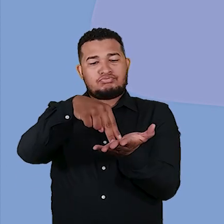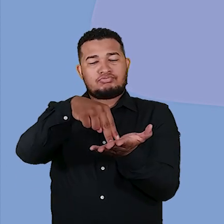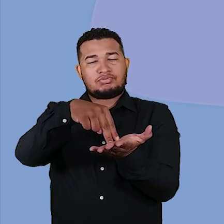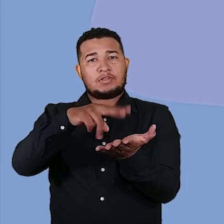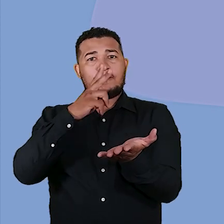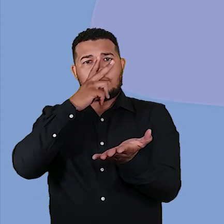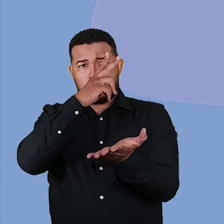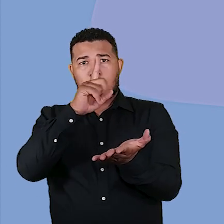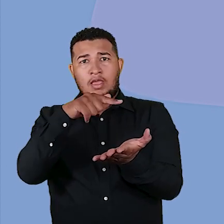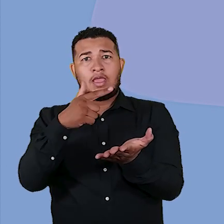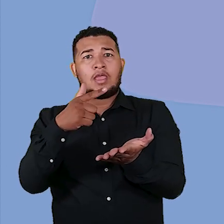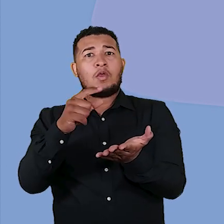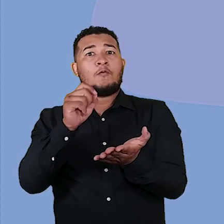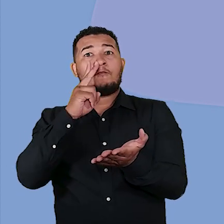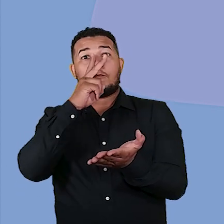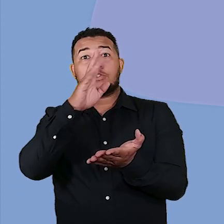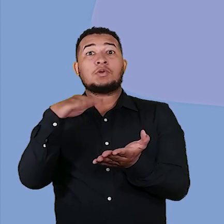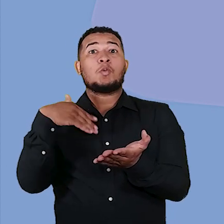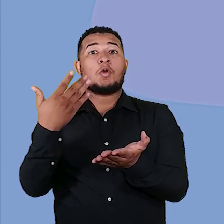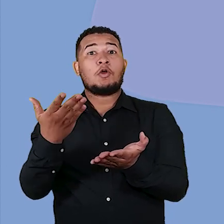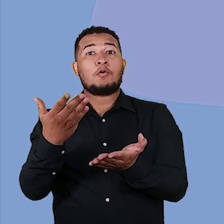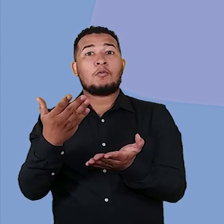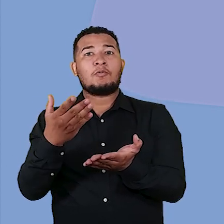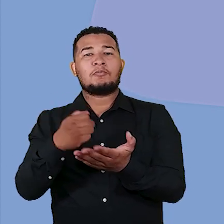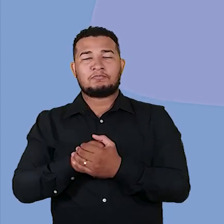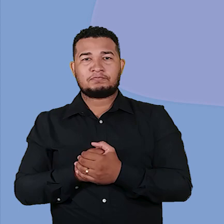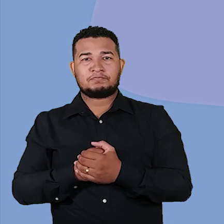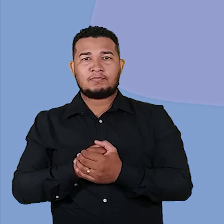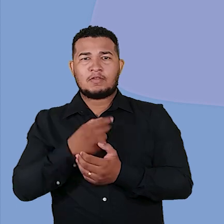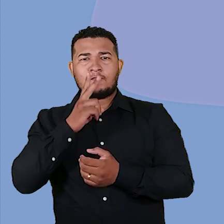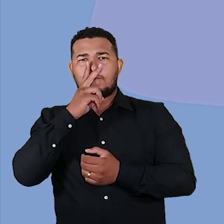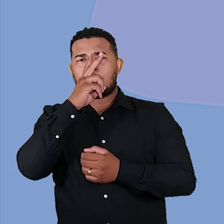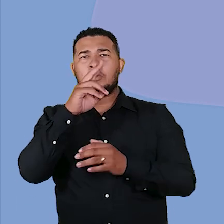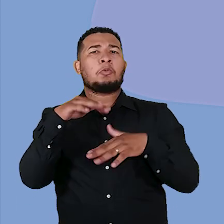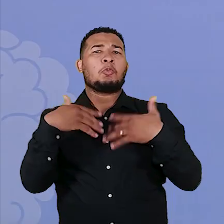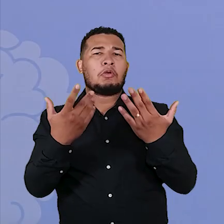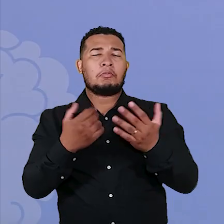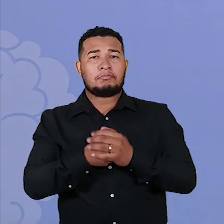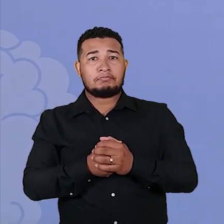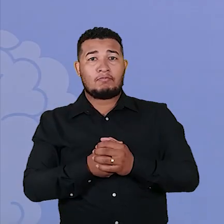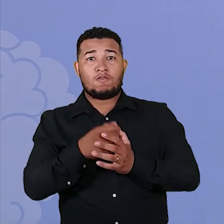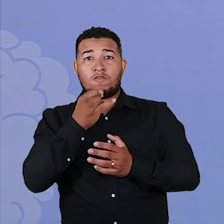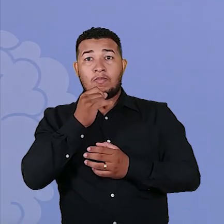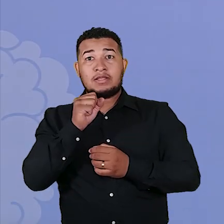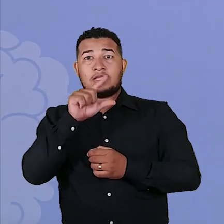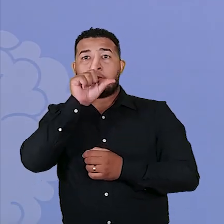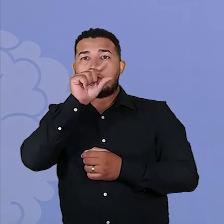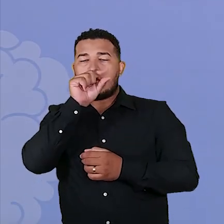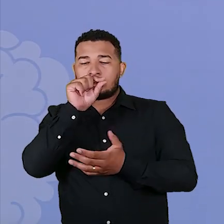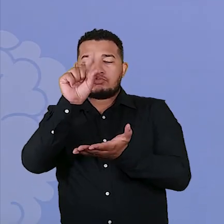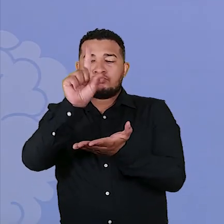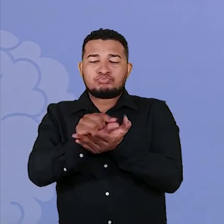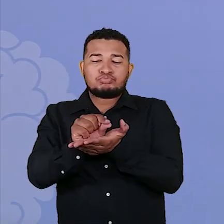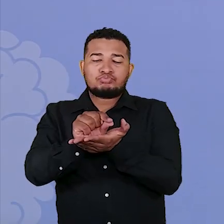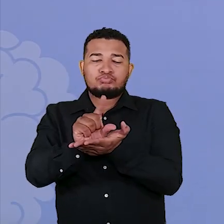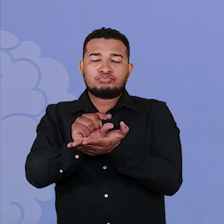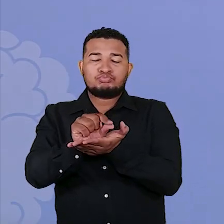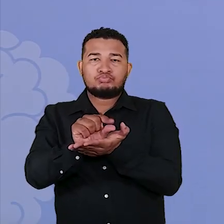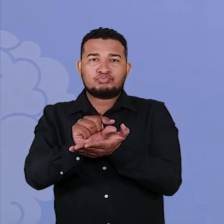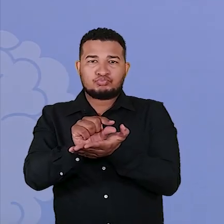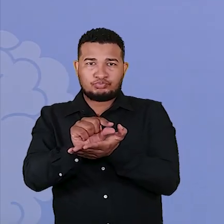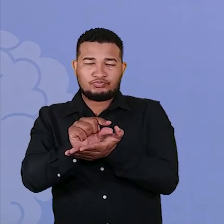força que o pastor exerce sobre a mão do garoto essa é a força como a gente qual força que é tão se